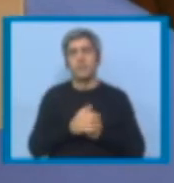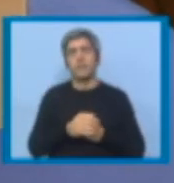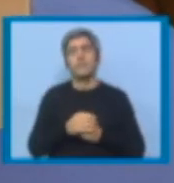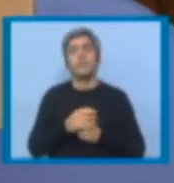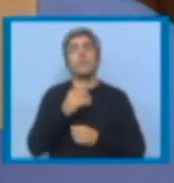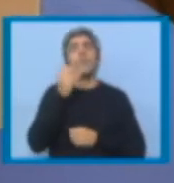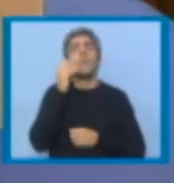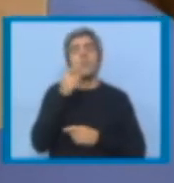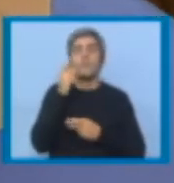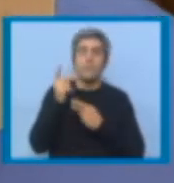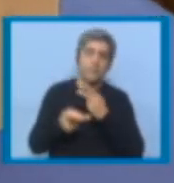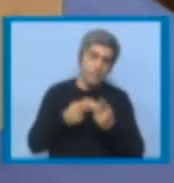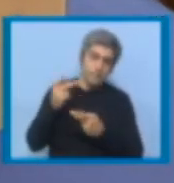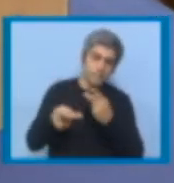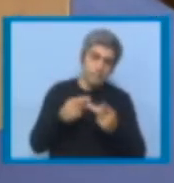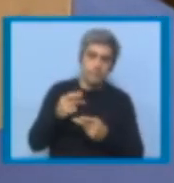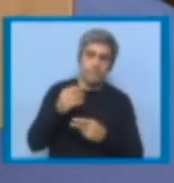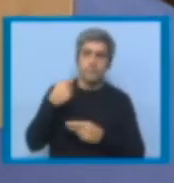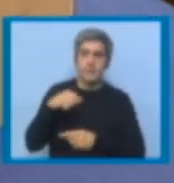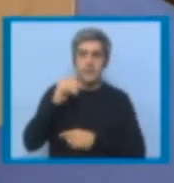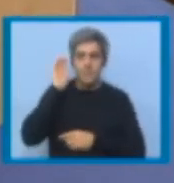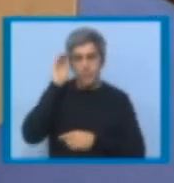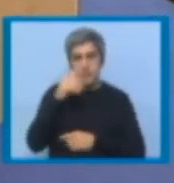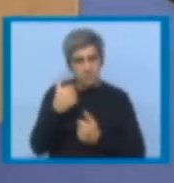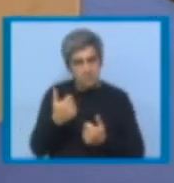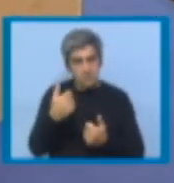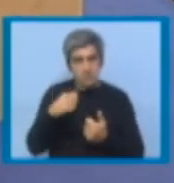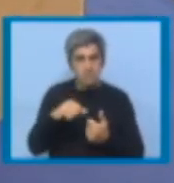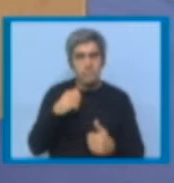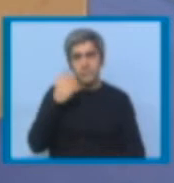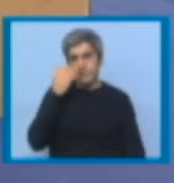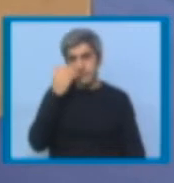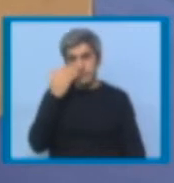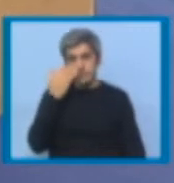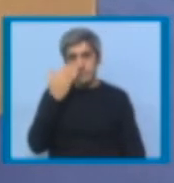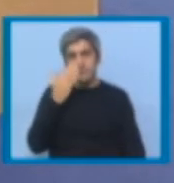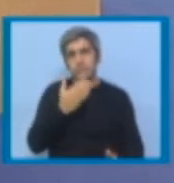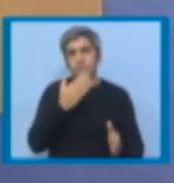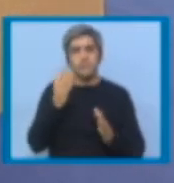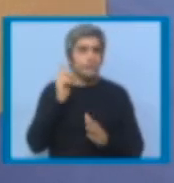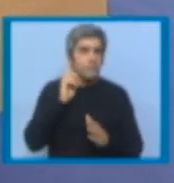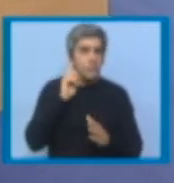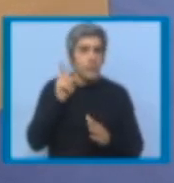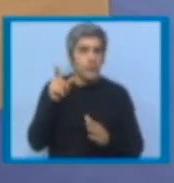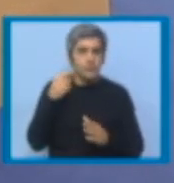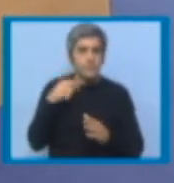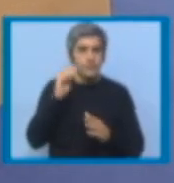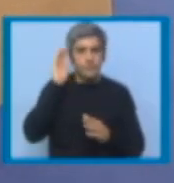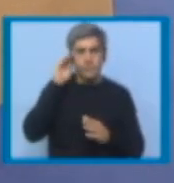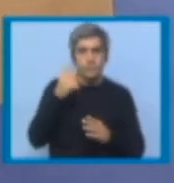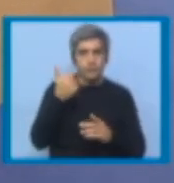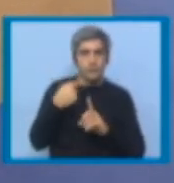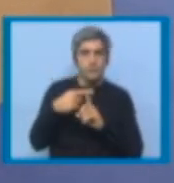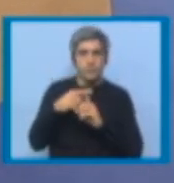como é que avalias o desempenho do Presidente da República? Eu acho que há um lado muito importante no desempenho do Presidente da